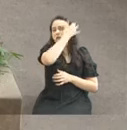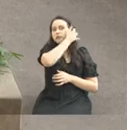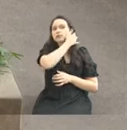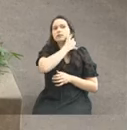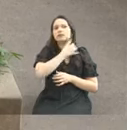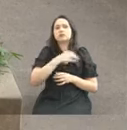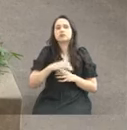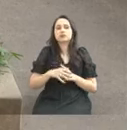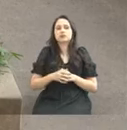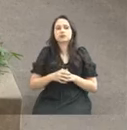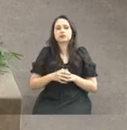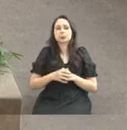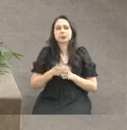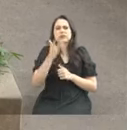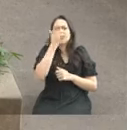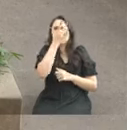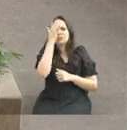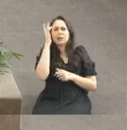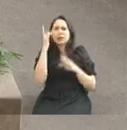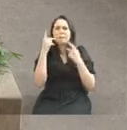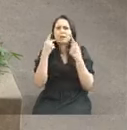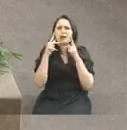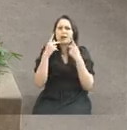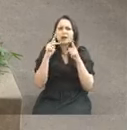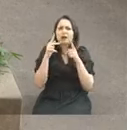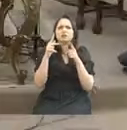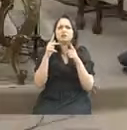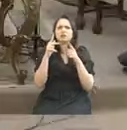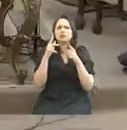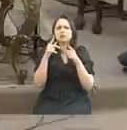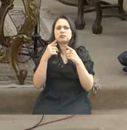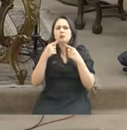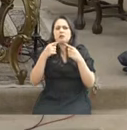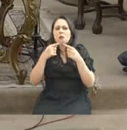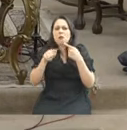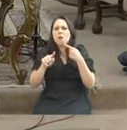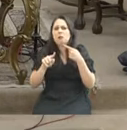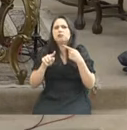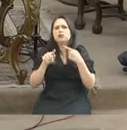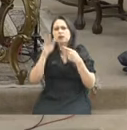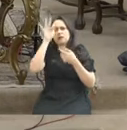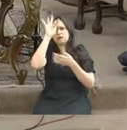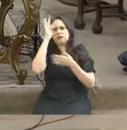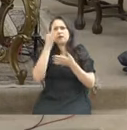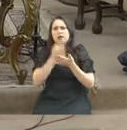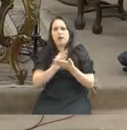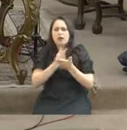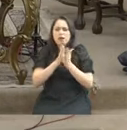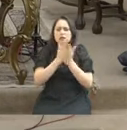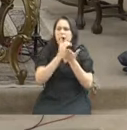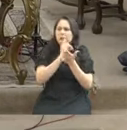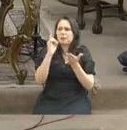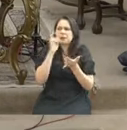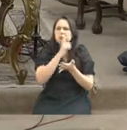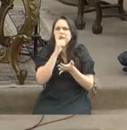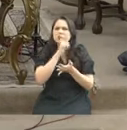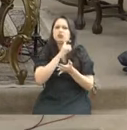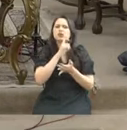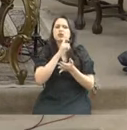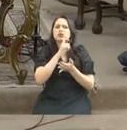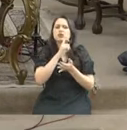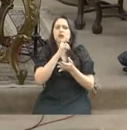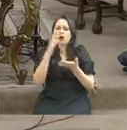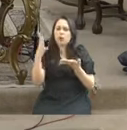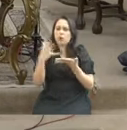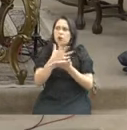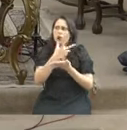Gente pregando contra a fé. Gente dizendo que a Bíblia é mentirosa. Gente dizendo que arrebatamento não